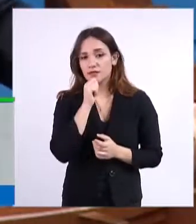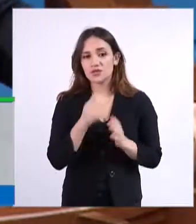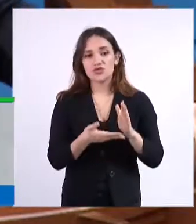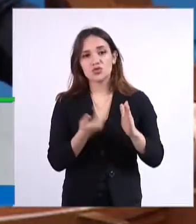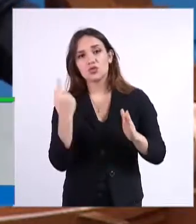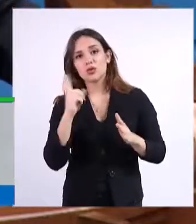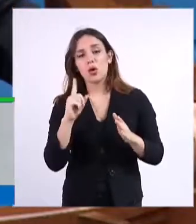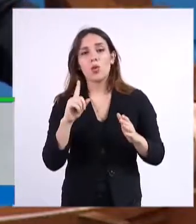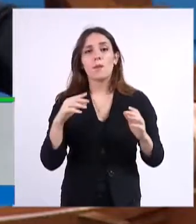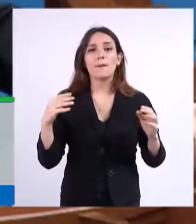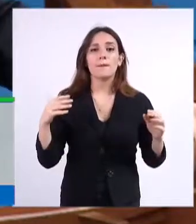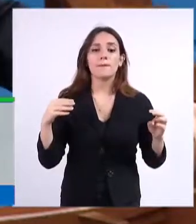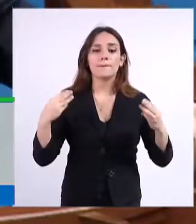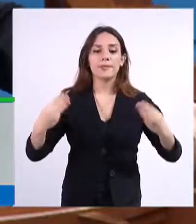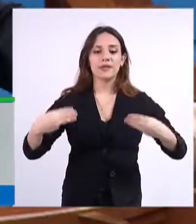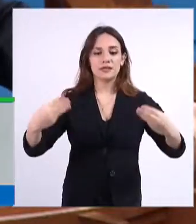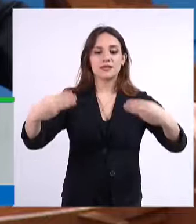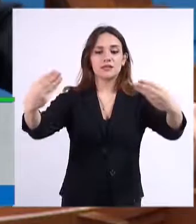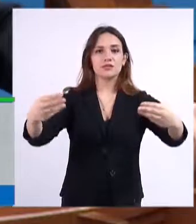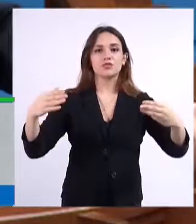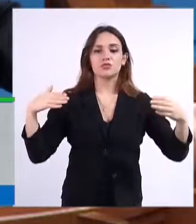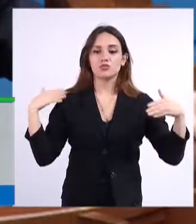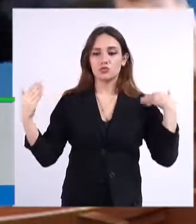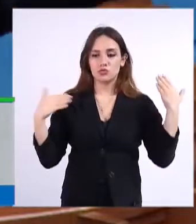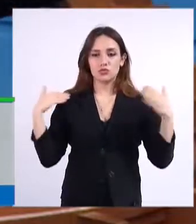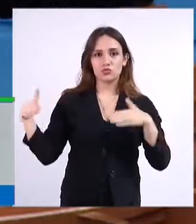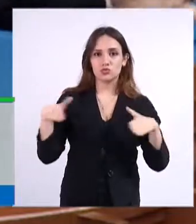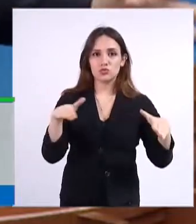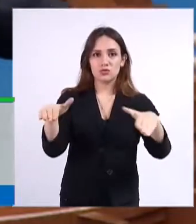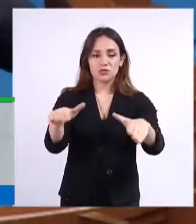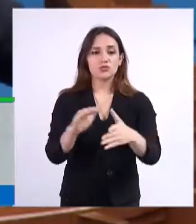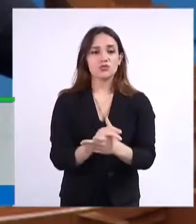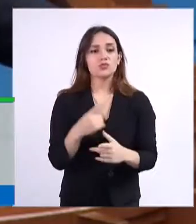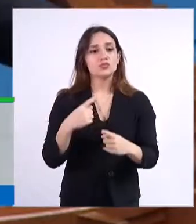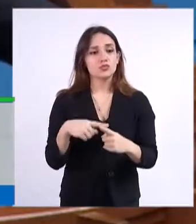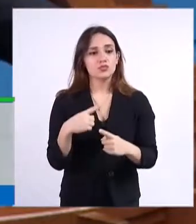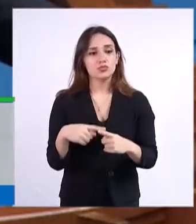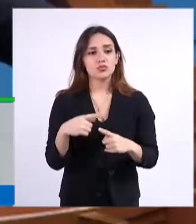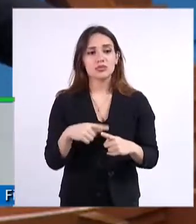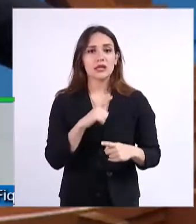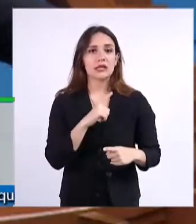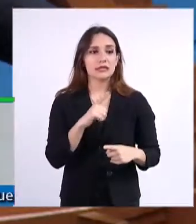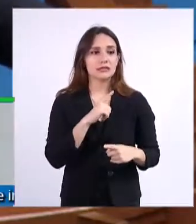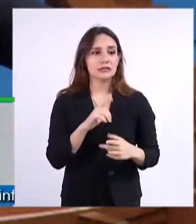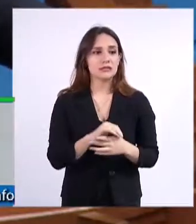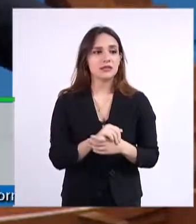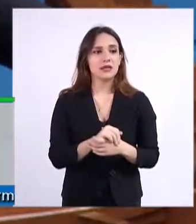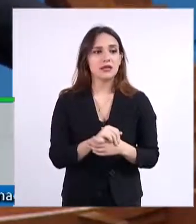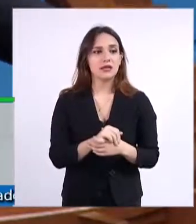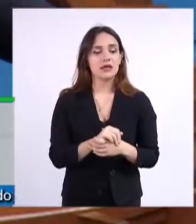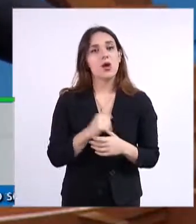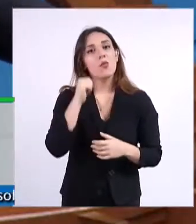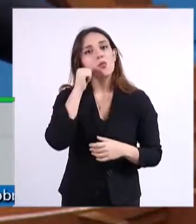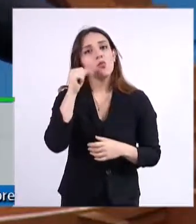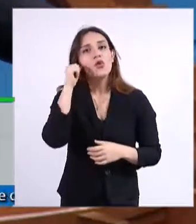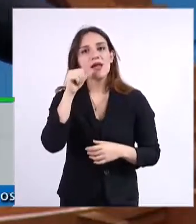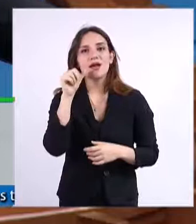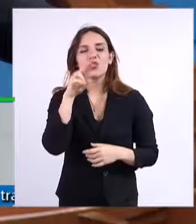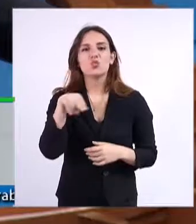Turismo, que é envolvido com denúncias de candidaturas laranjas de mulheres no seu estado,